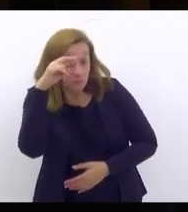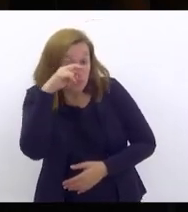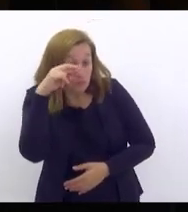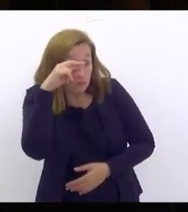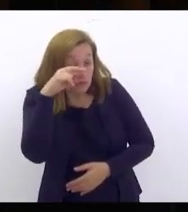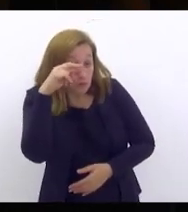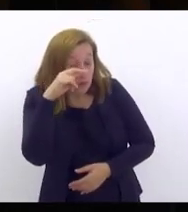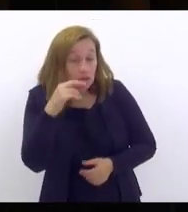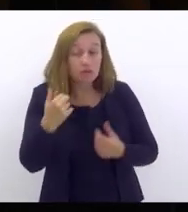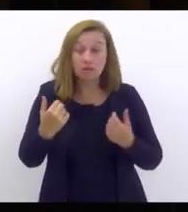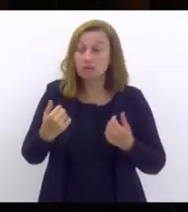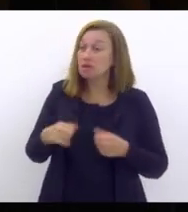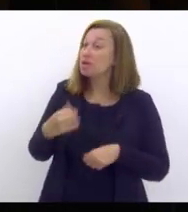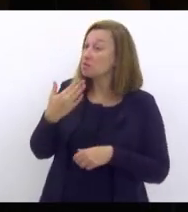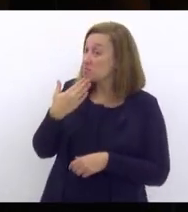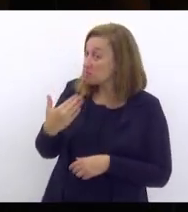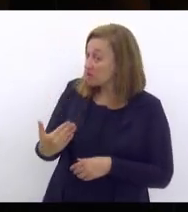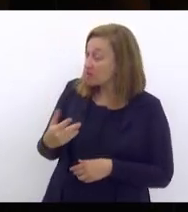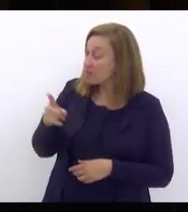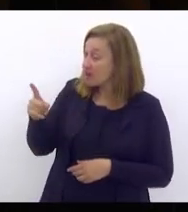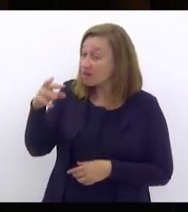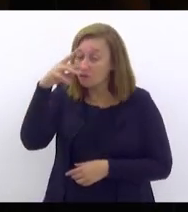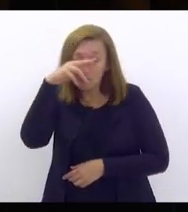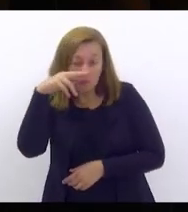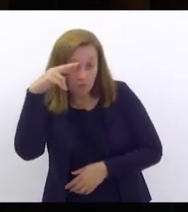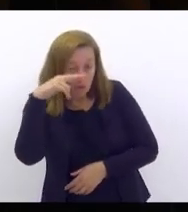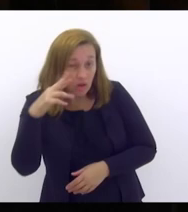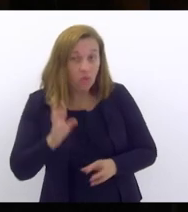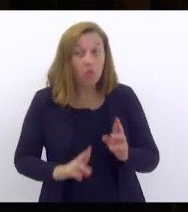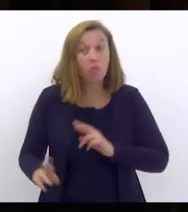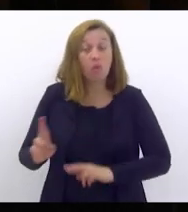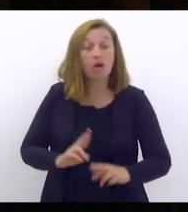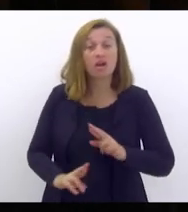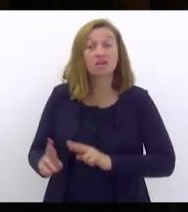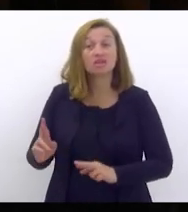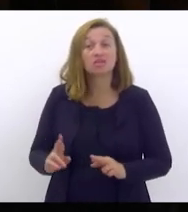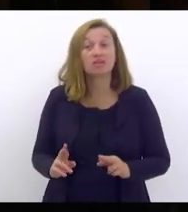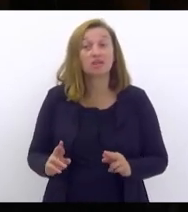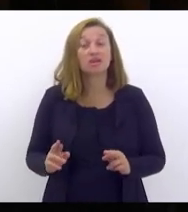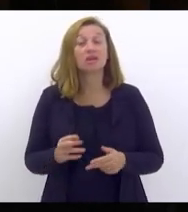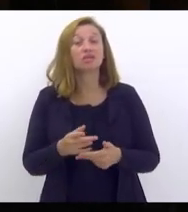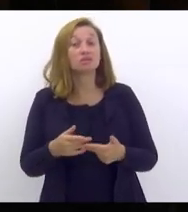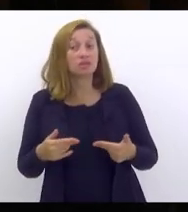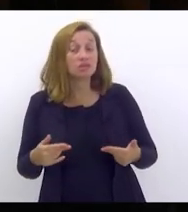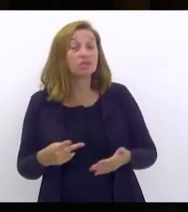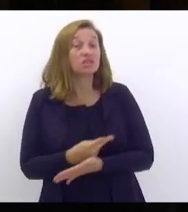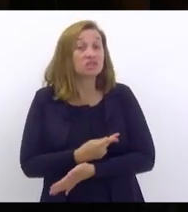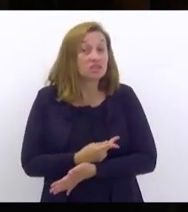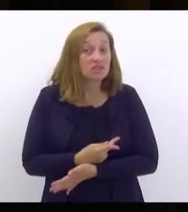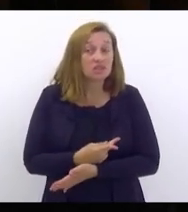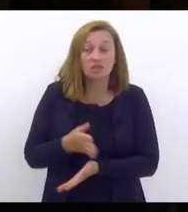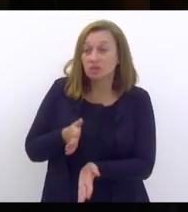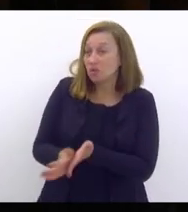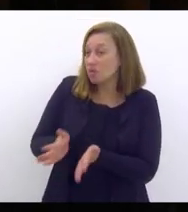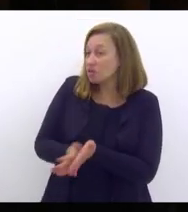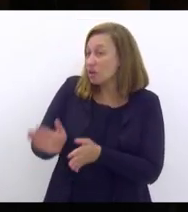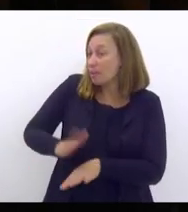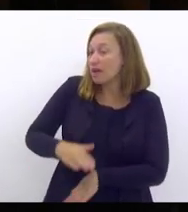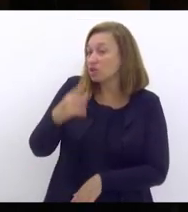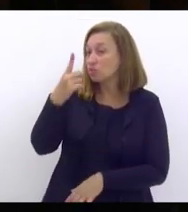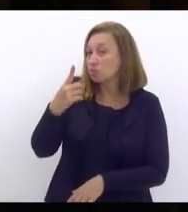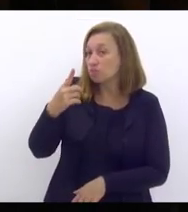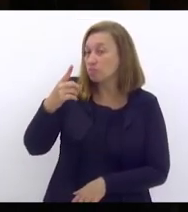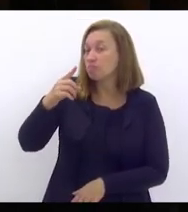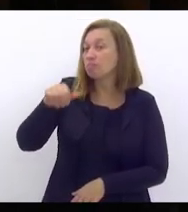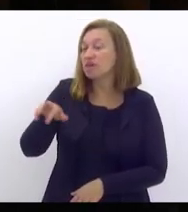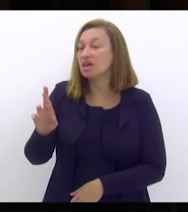deveriam ser pedido para que eles fizessem com relação a esses casos, porque estão gastando mais de R$1 bilhão